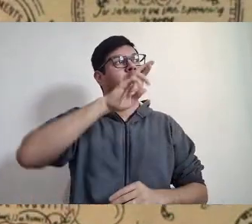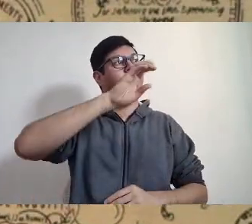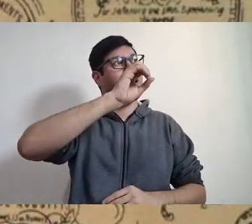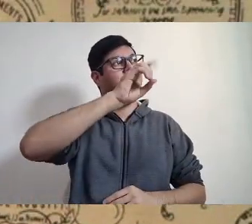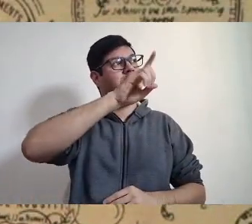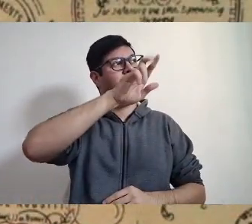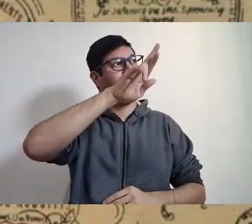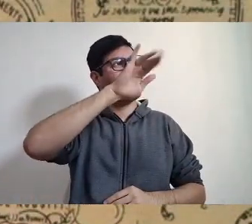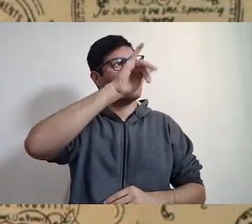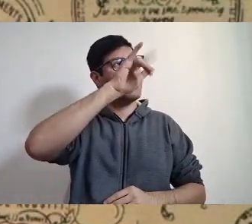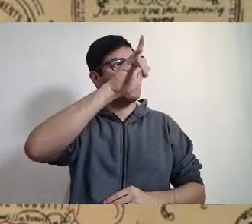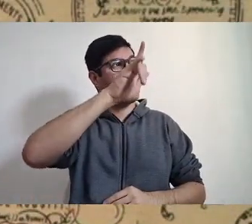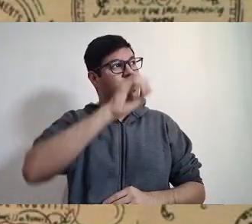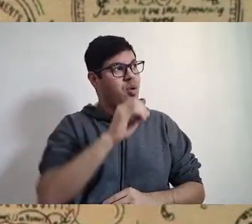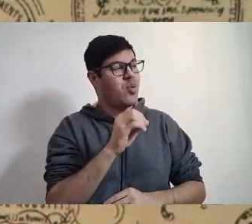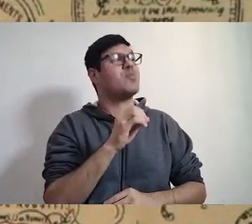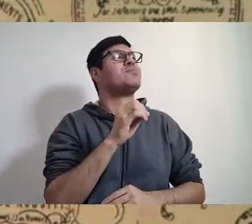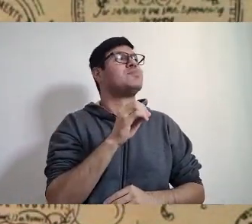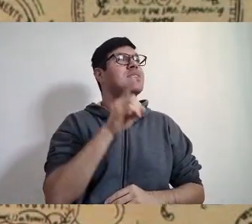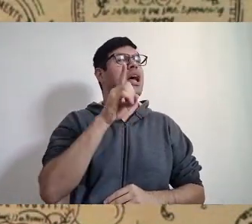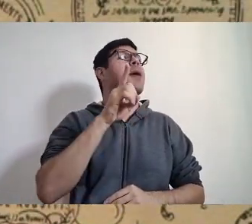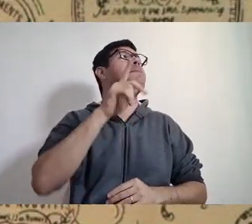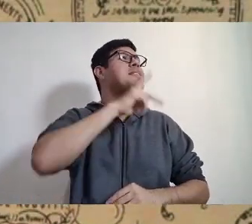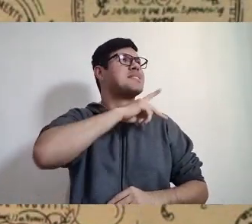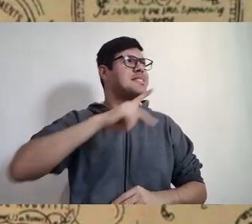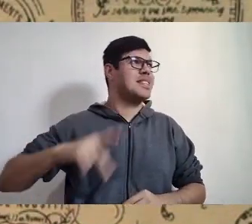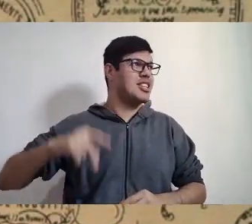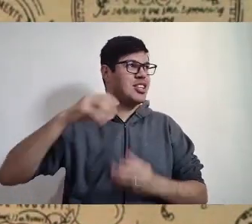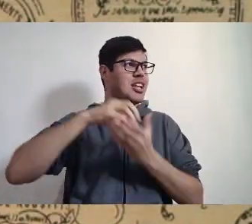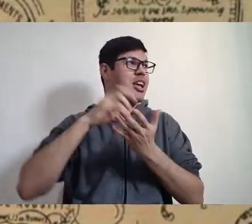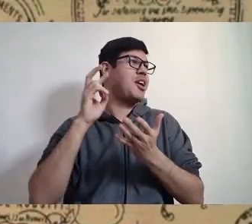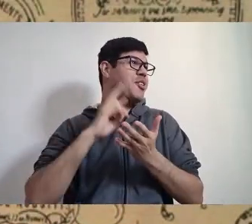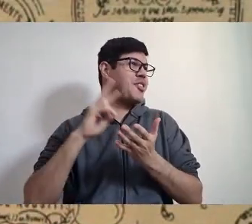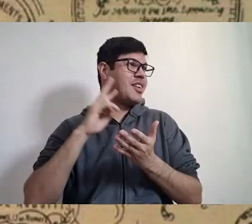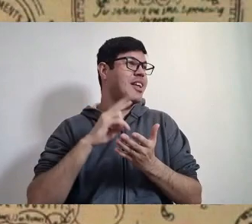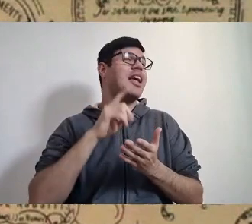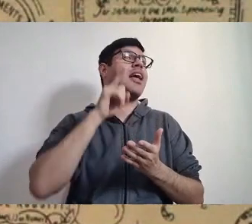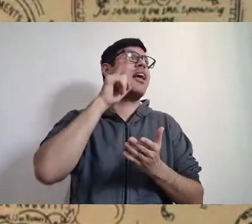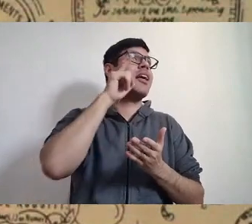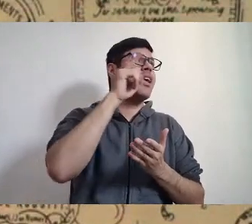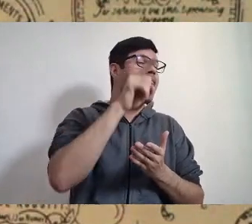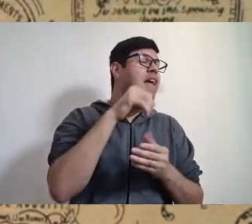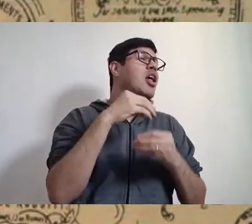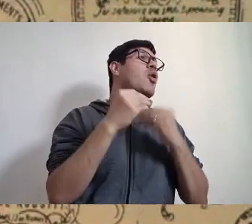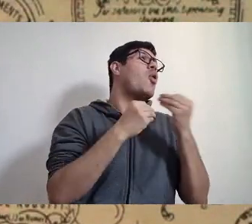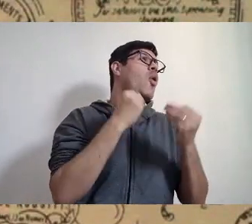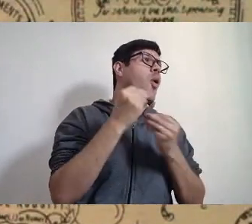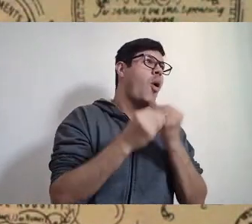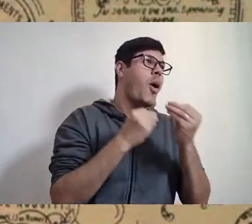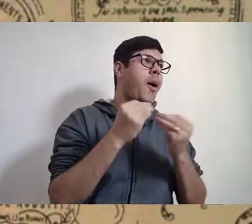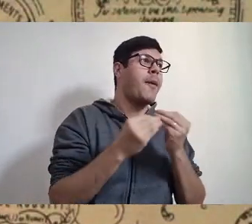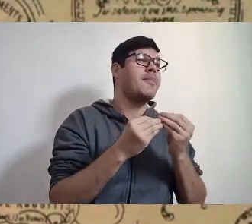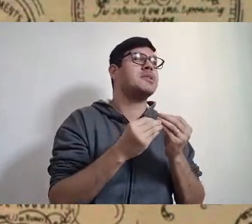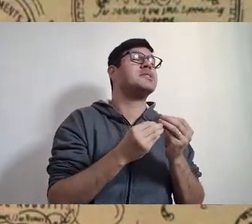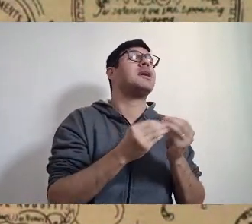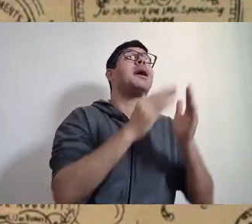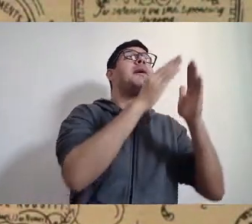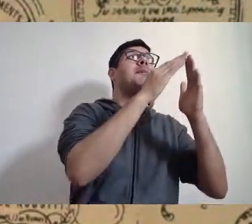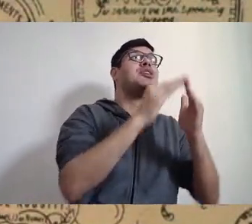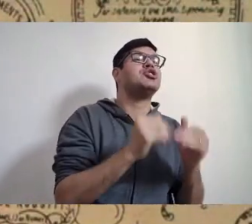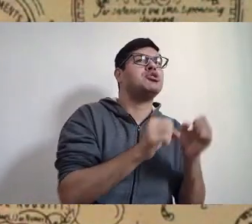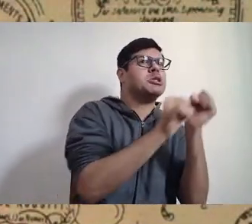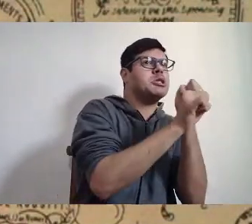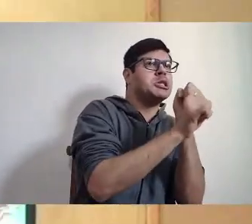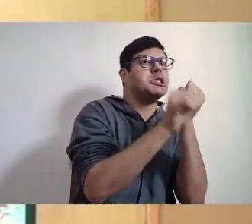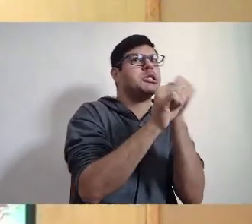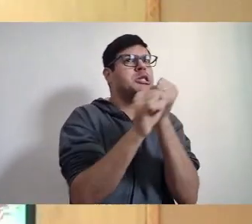trocando esse ano. Pintura, fazia muitos anos que não pintava a Câmara. Nós estamos pintando porque estava bem feia mesmo, né? Quando eu